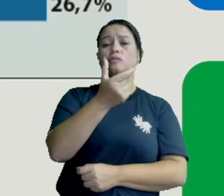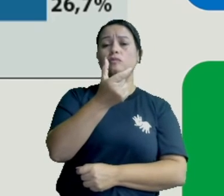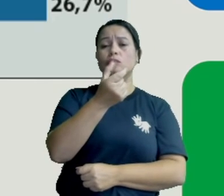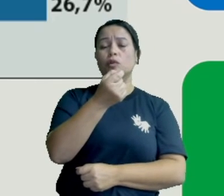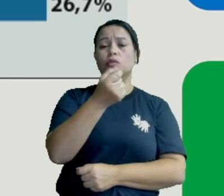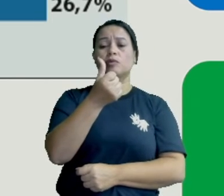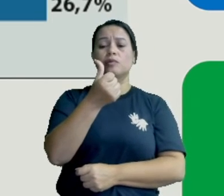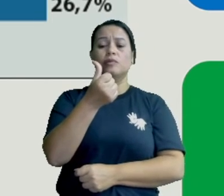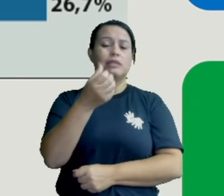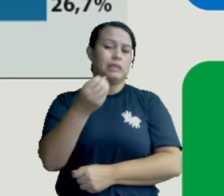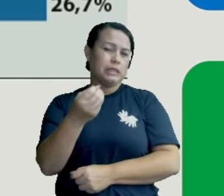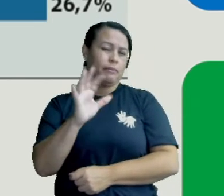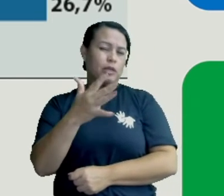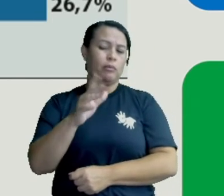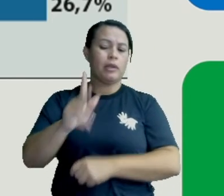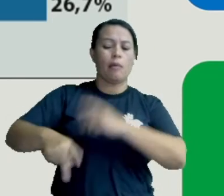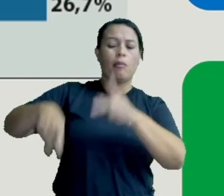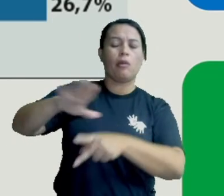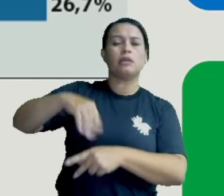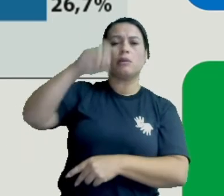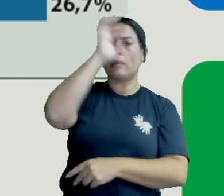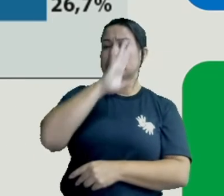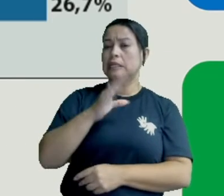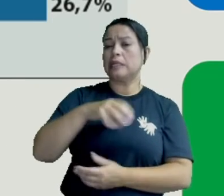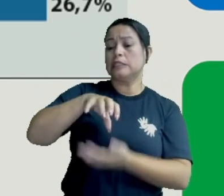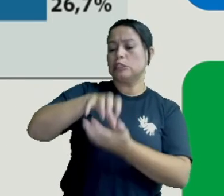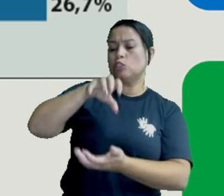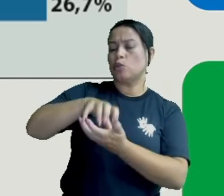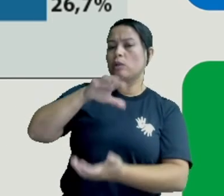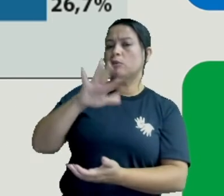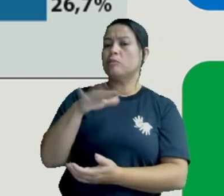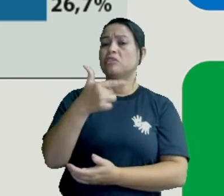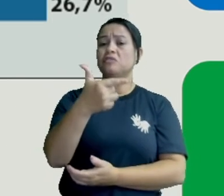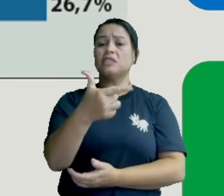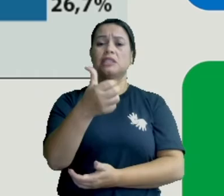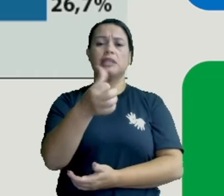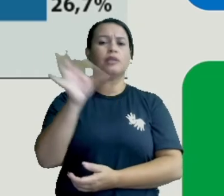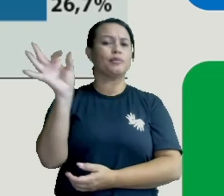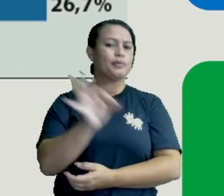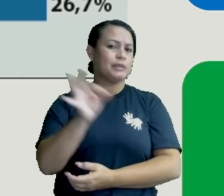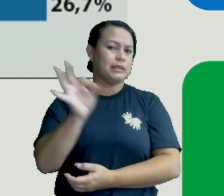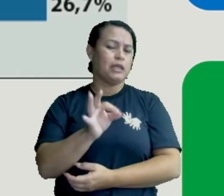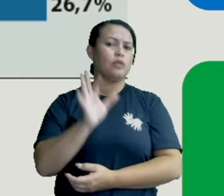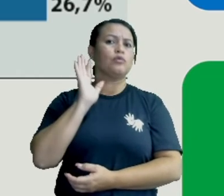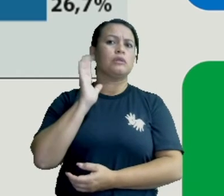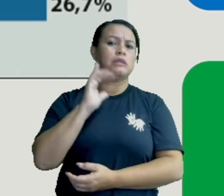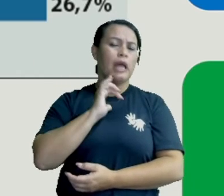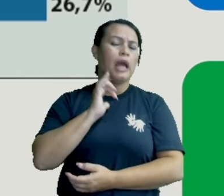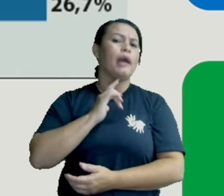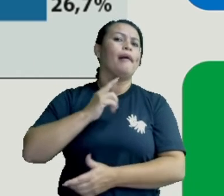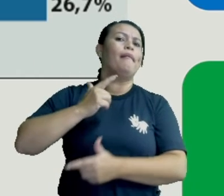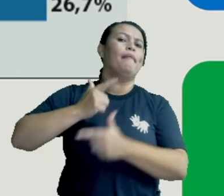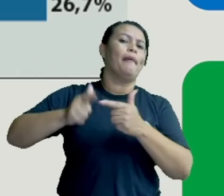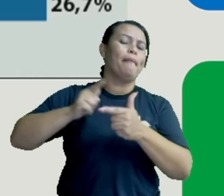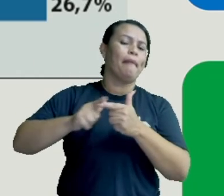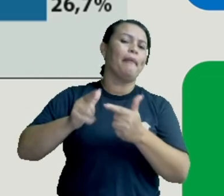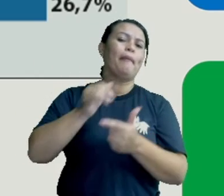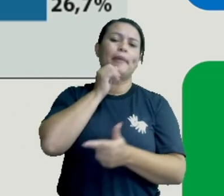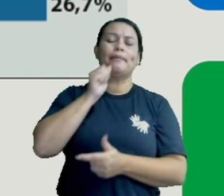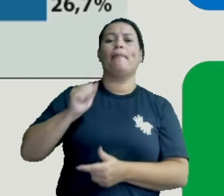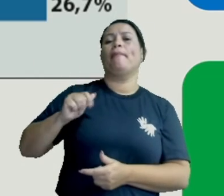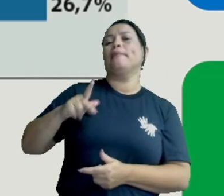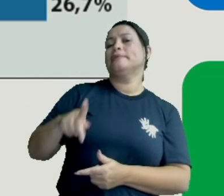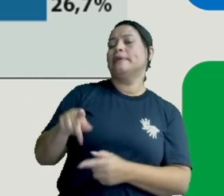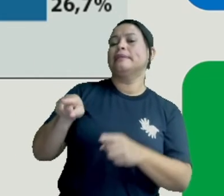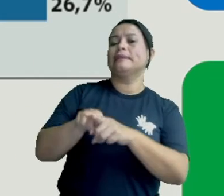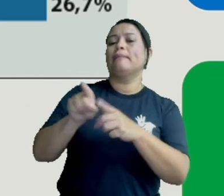a população brasileira de idosos ela vai corresponder a 26% da população. Então isso gera problemas para a questão da aposentadoria, questão